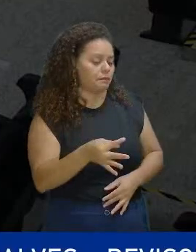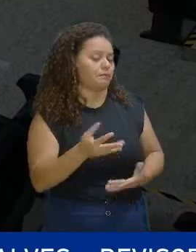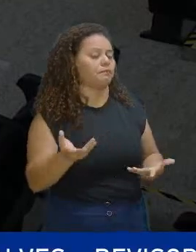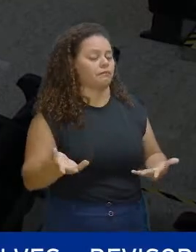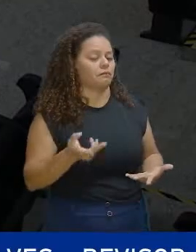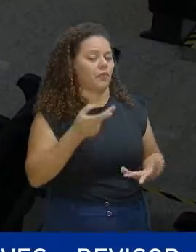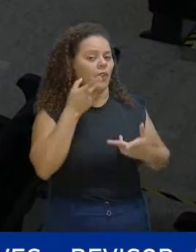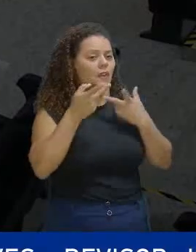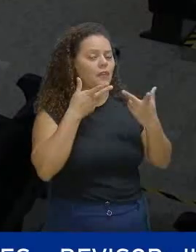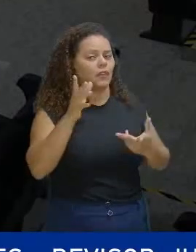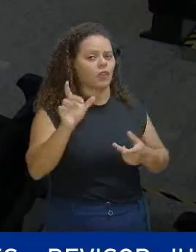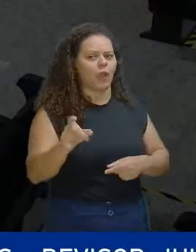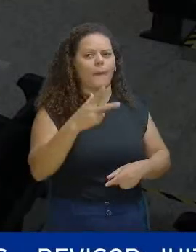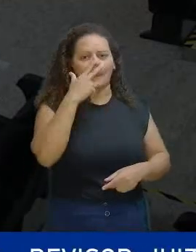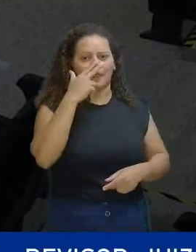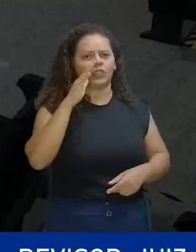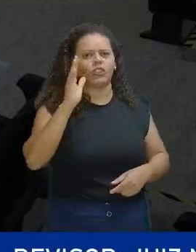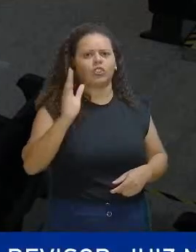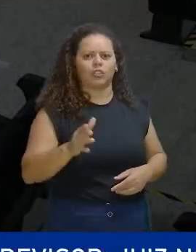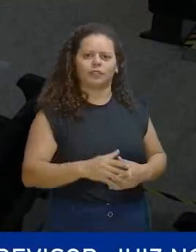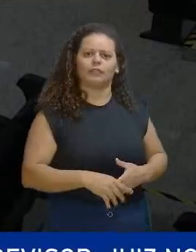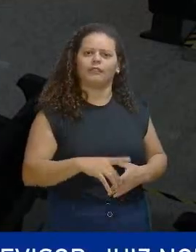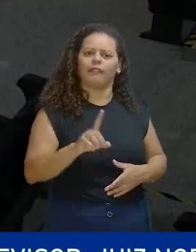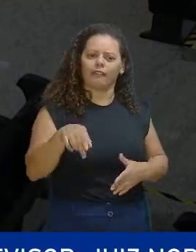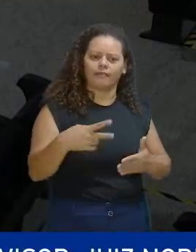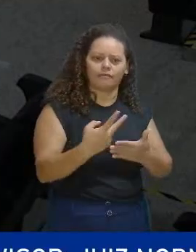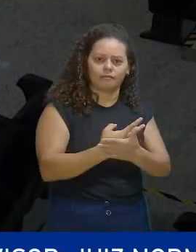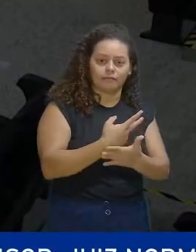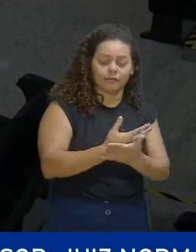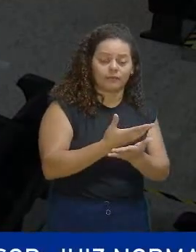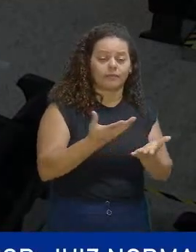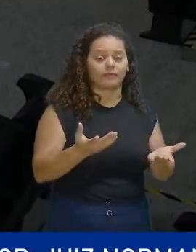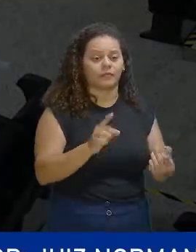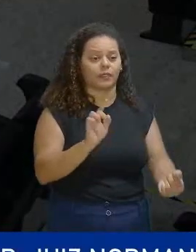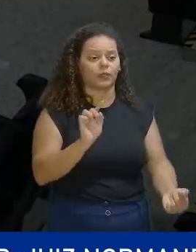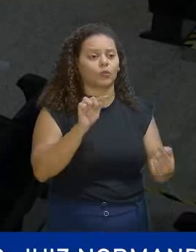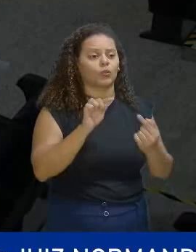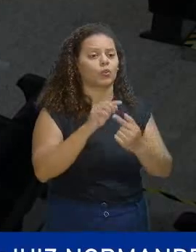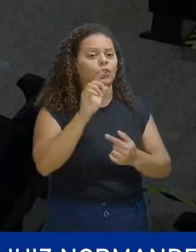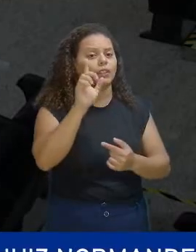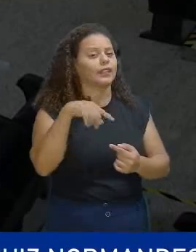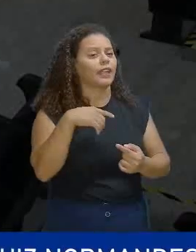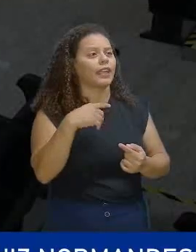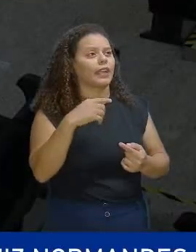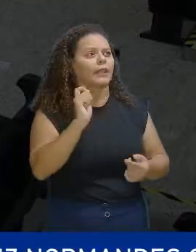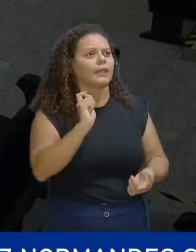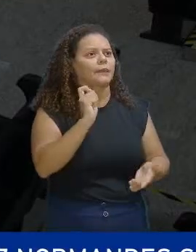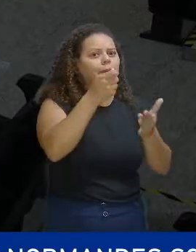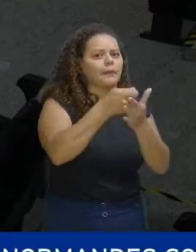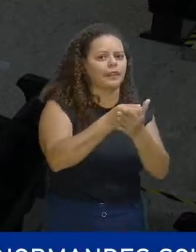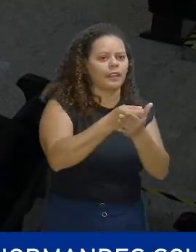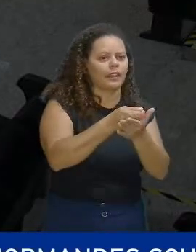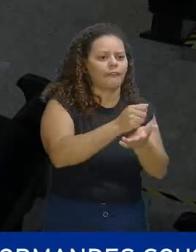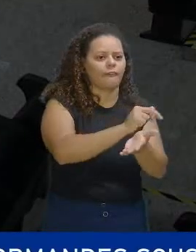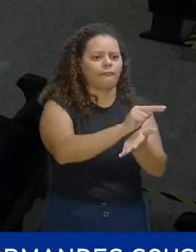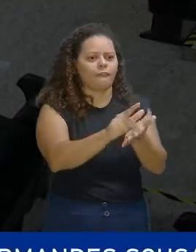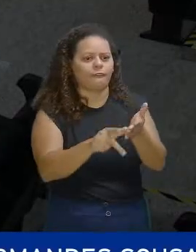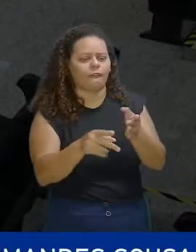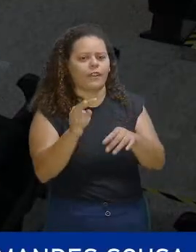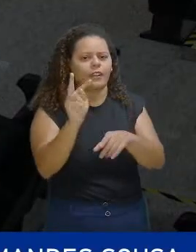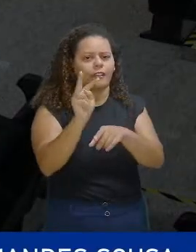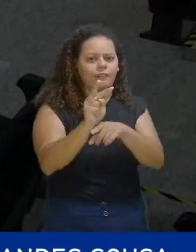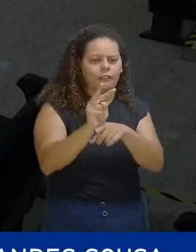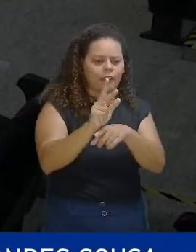por sua vez, conforme já mencionado, apontou que o numerário em questão se destinaria ao pagamento de fiscais